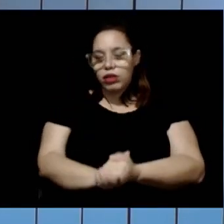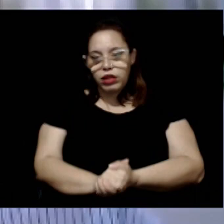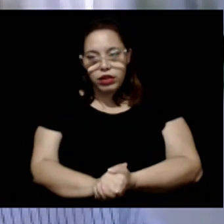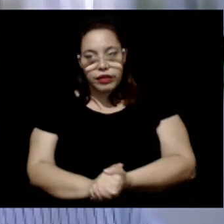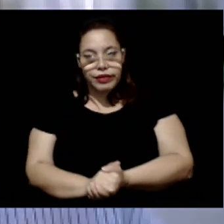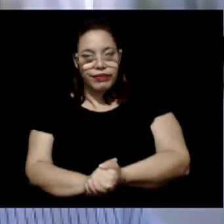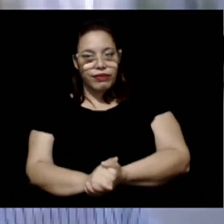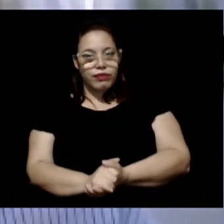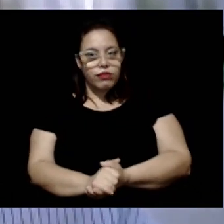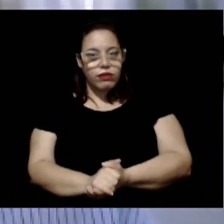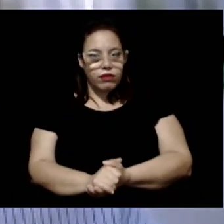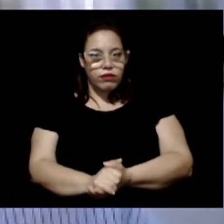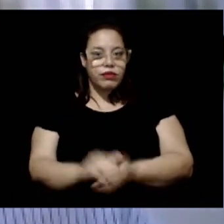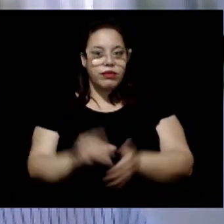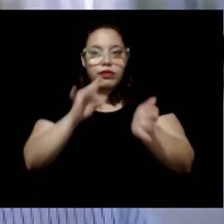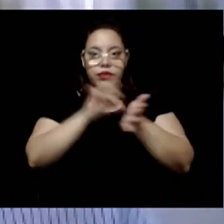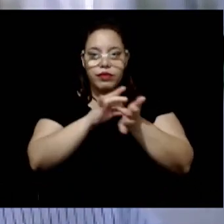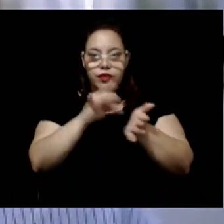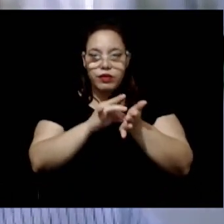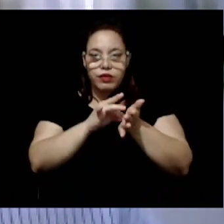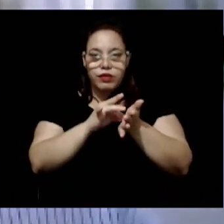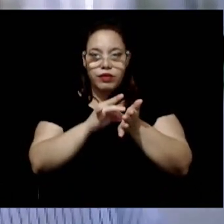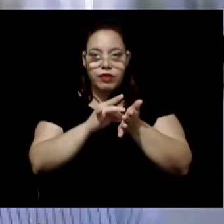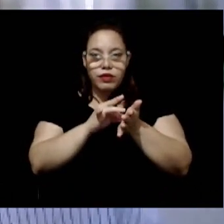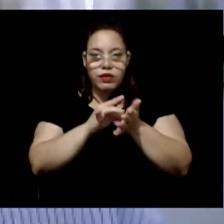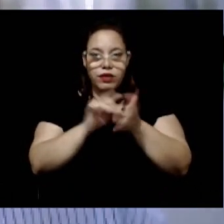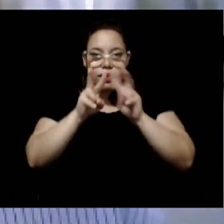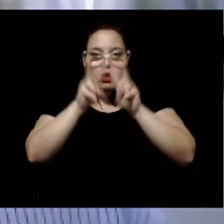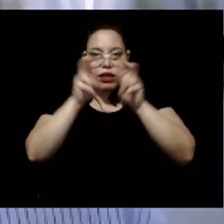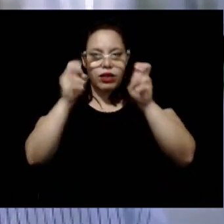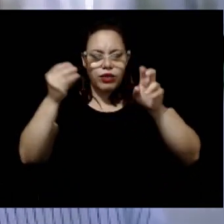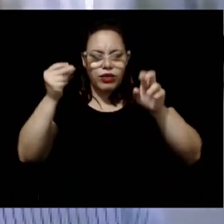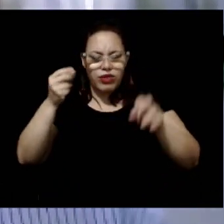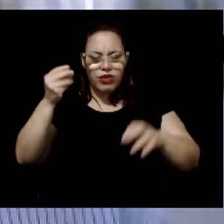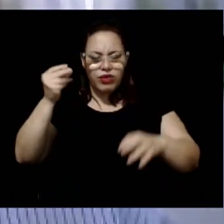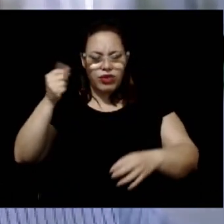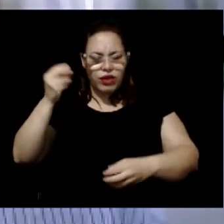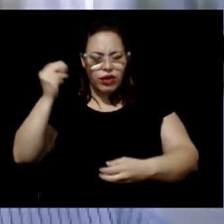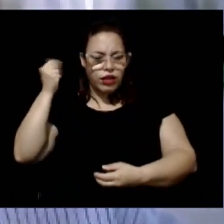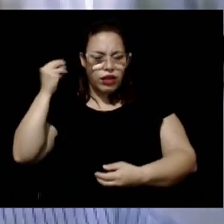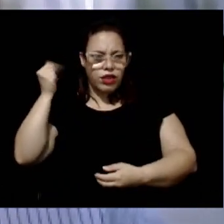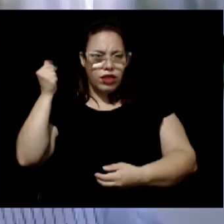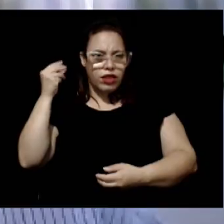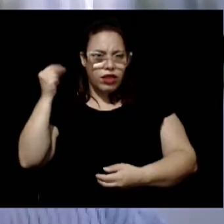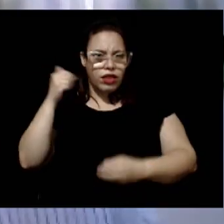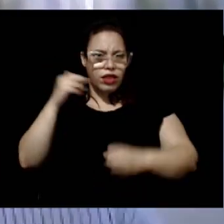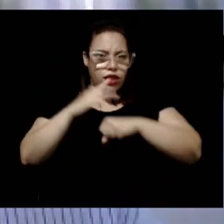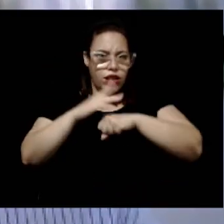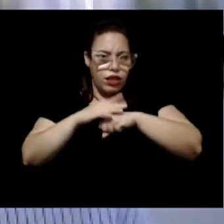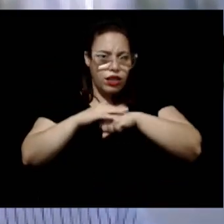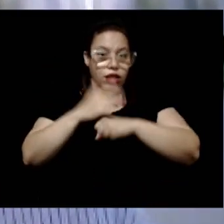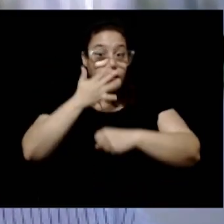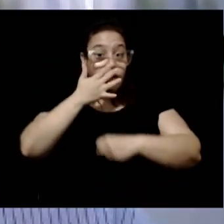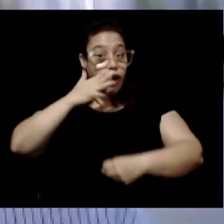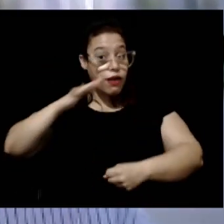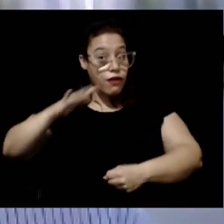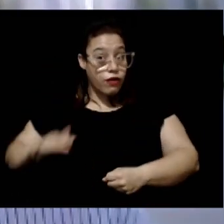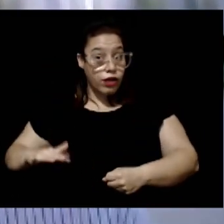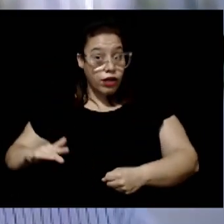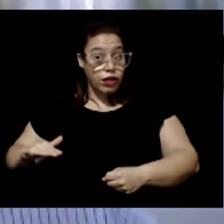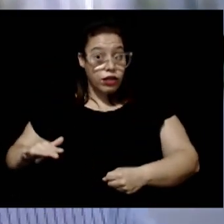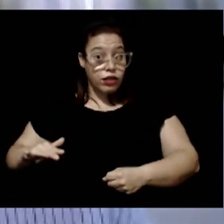Na verdade, isso é um termo muito antigo, que remete a uma doença da infância, em que as